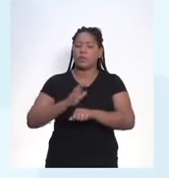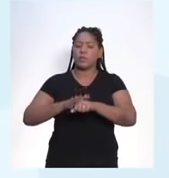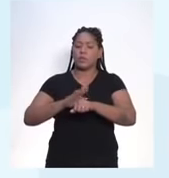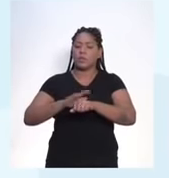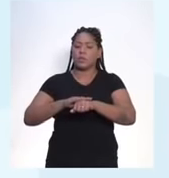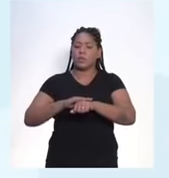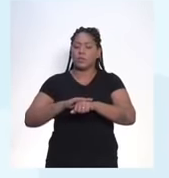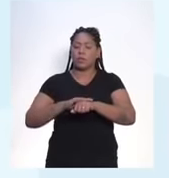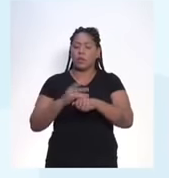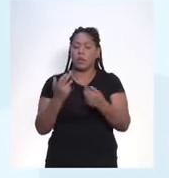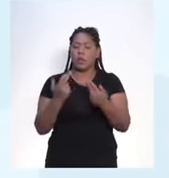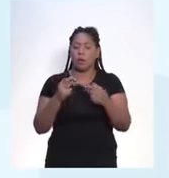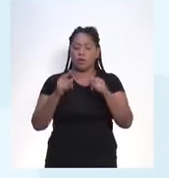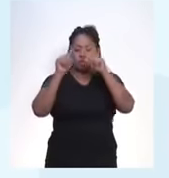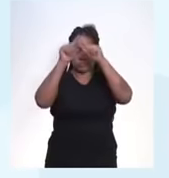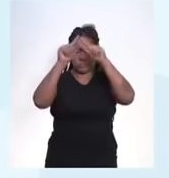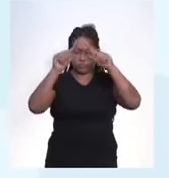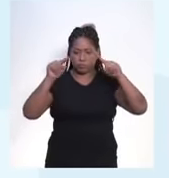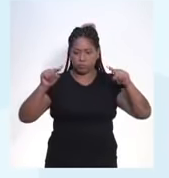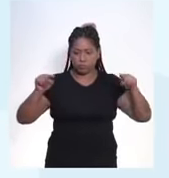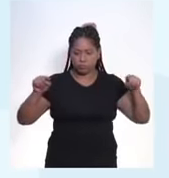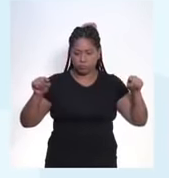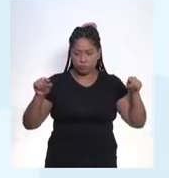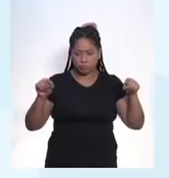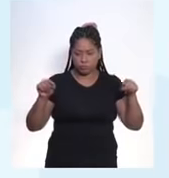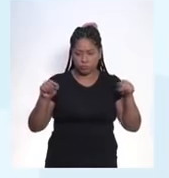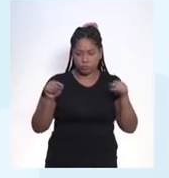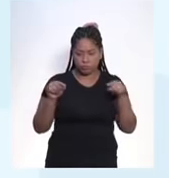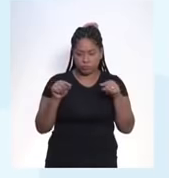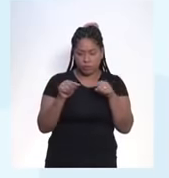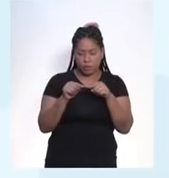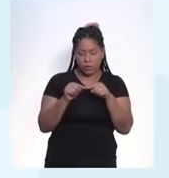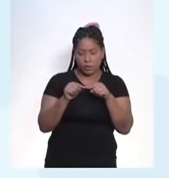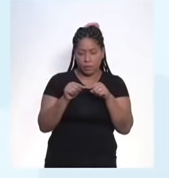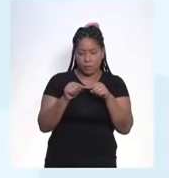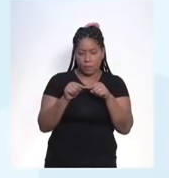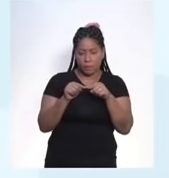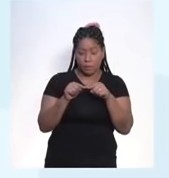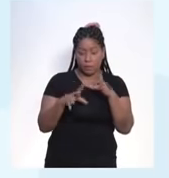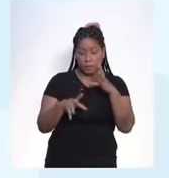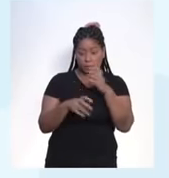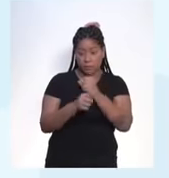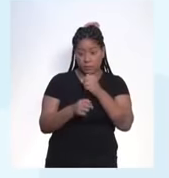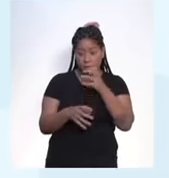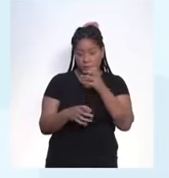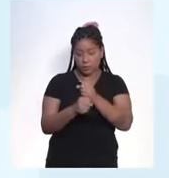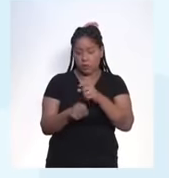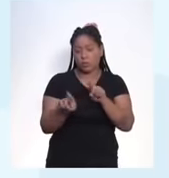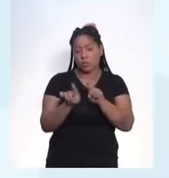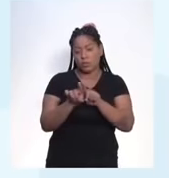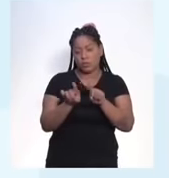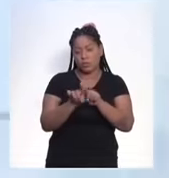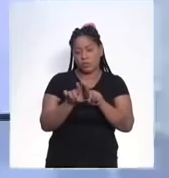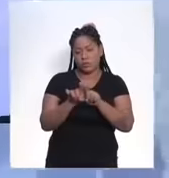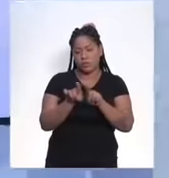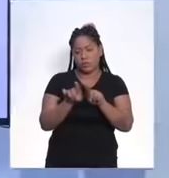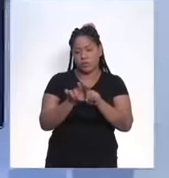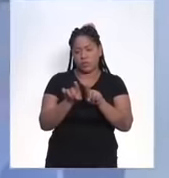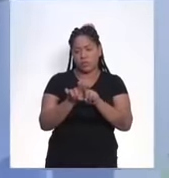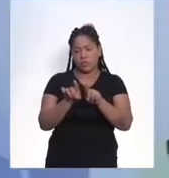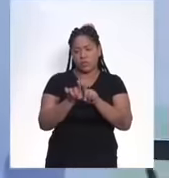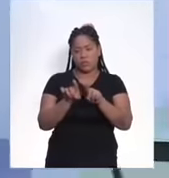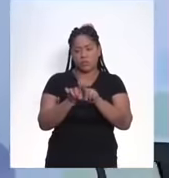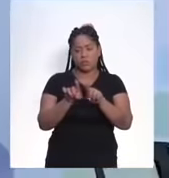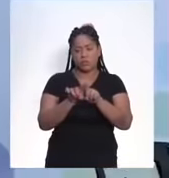vamos pegar esses pares aqui essas coordenadas né E nós vamos multiplicar ou dividir basicamente